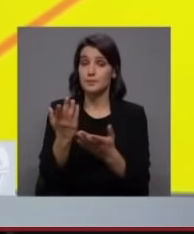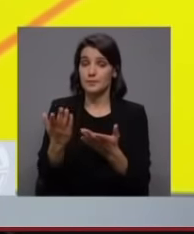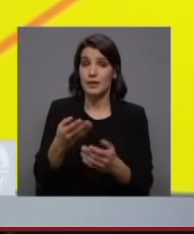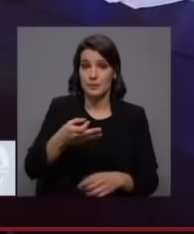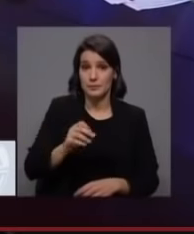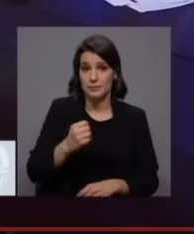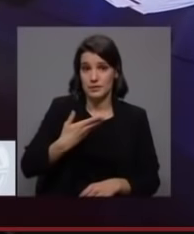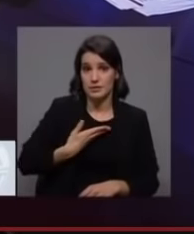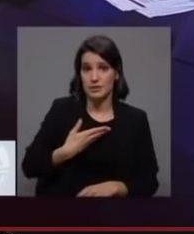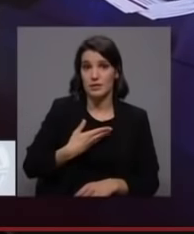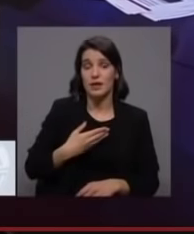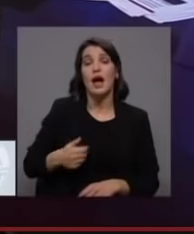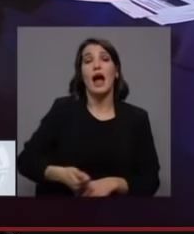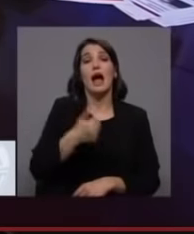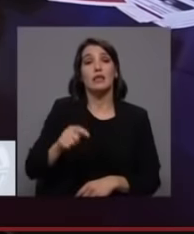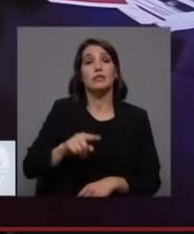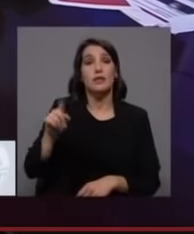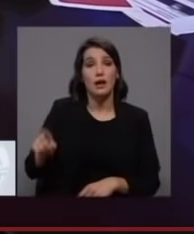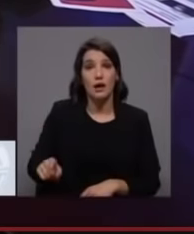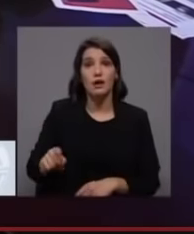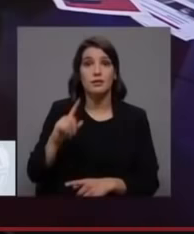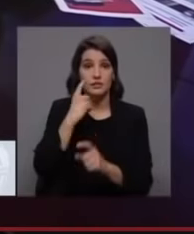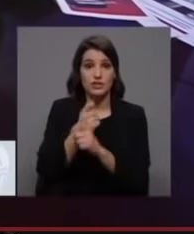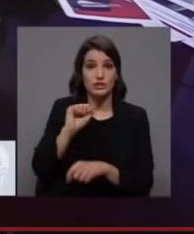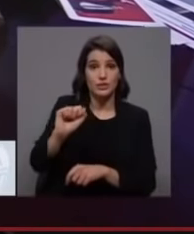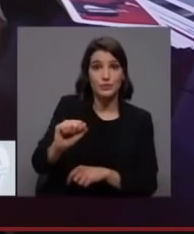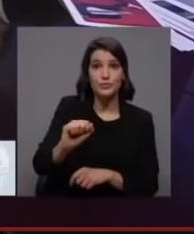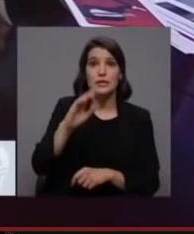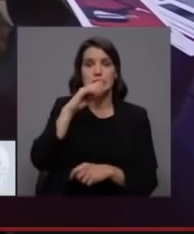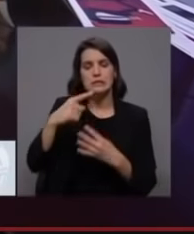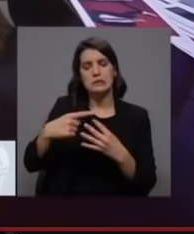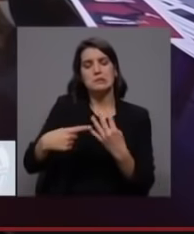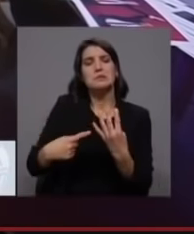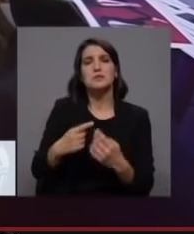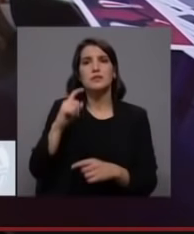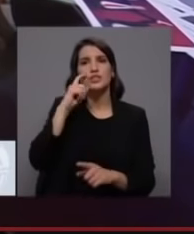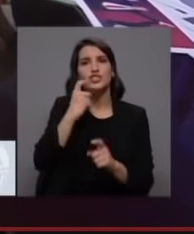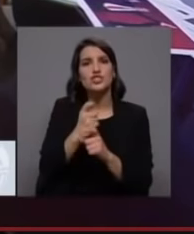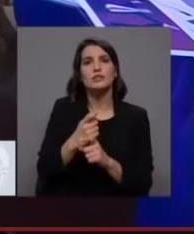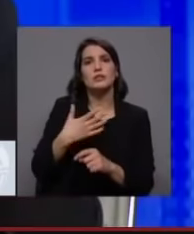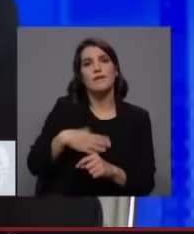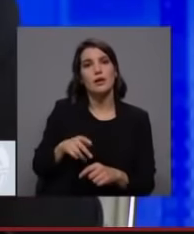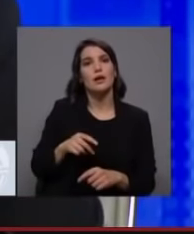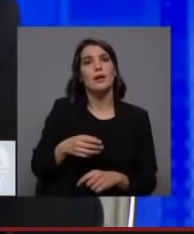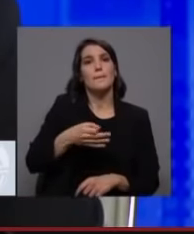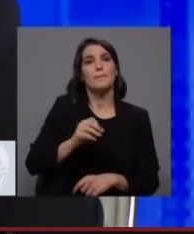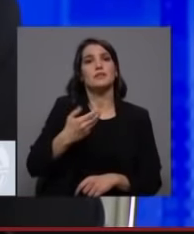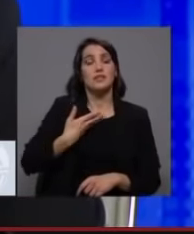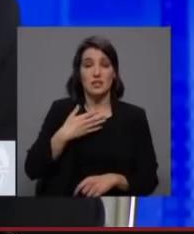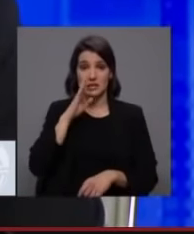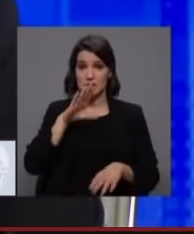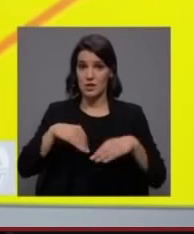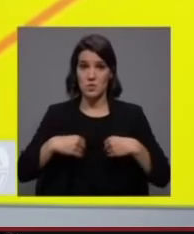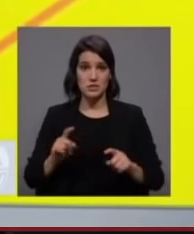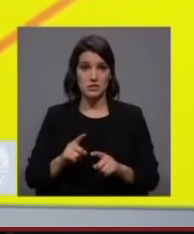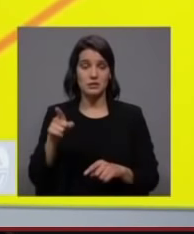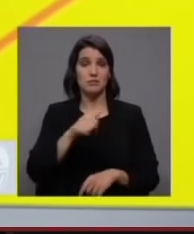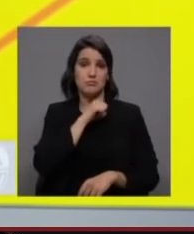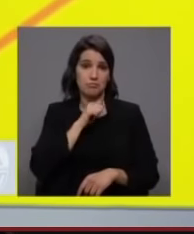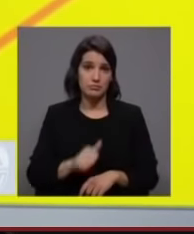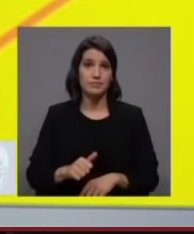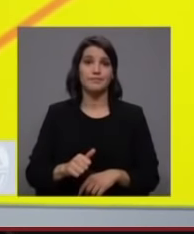PSD vencer e apesar das suas exigências nenhuma das suas exigências a que é por ao PSD for aceite está